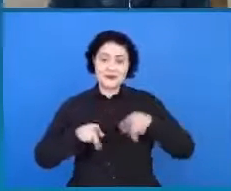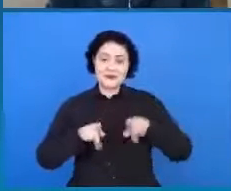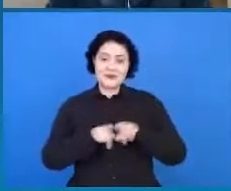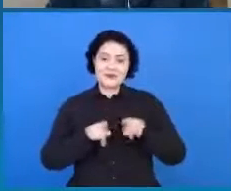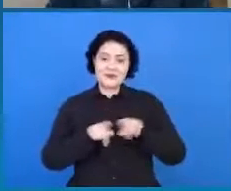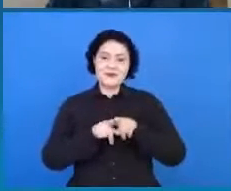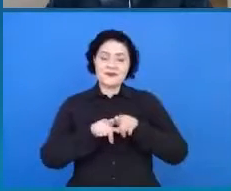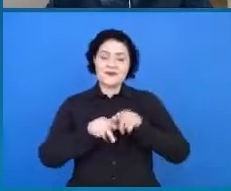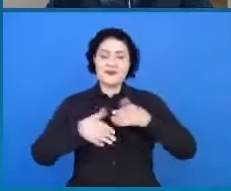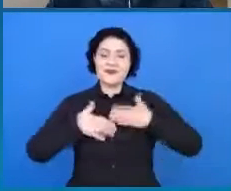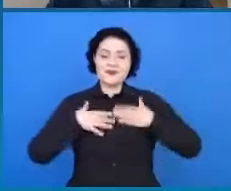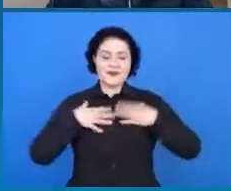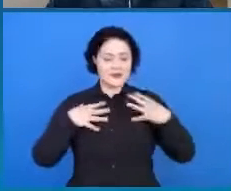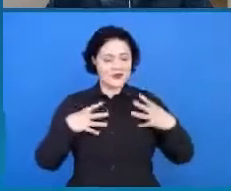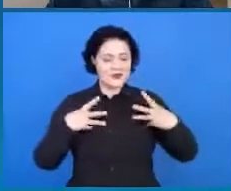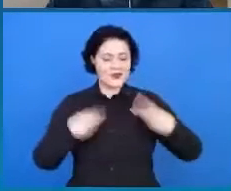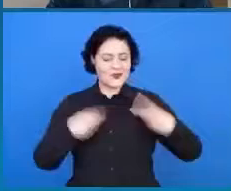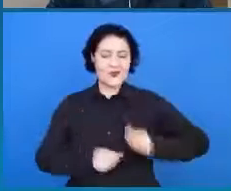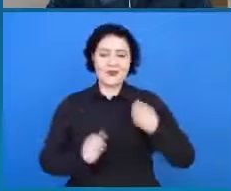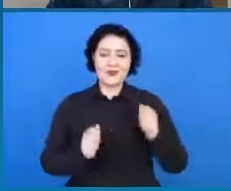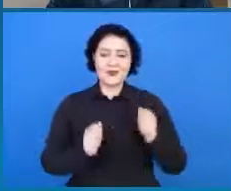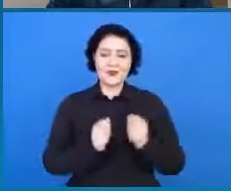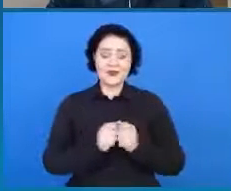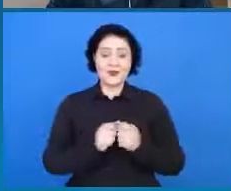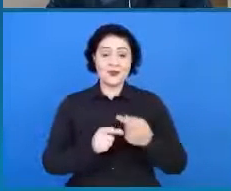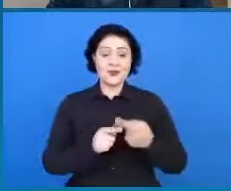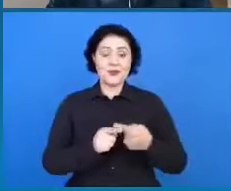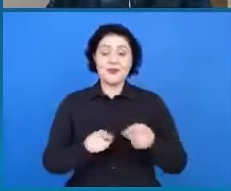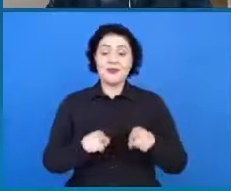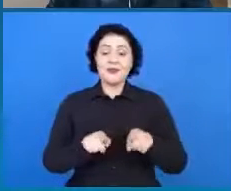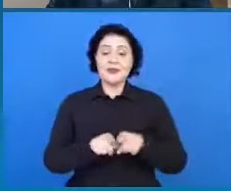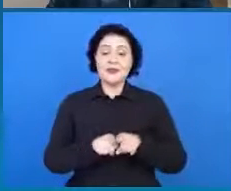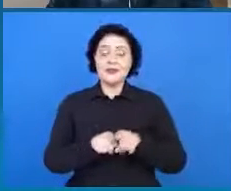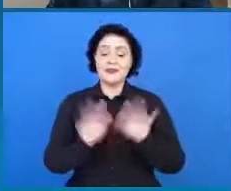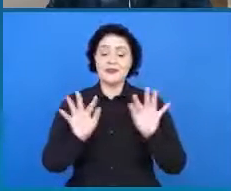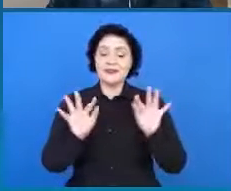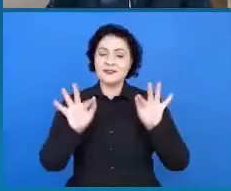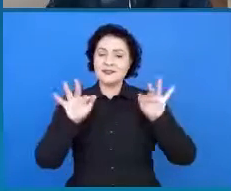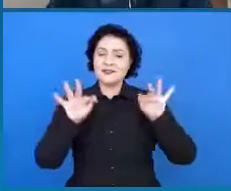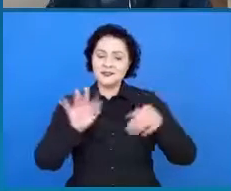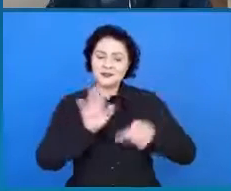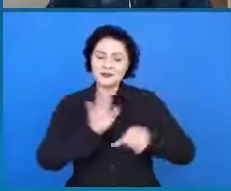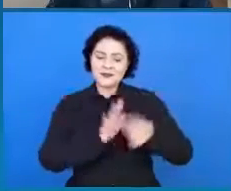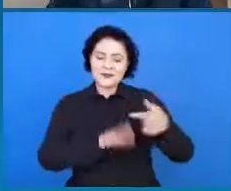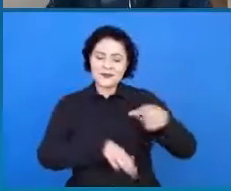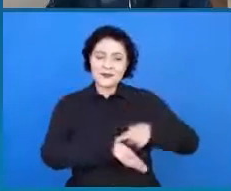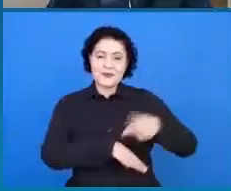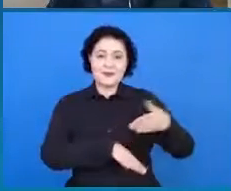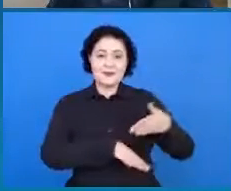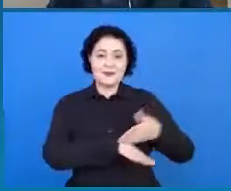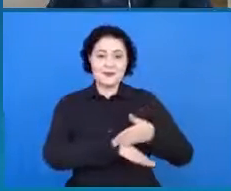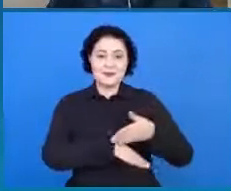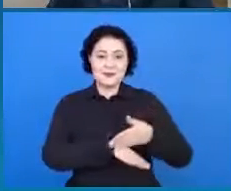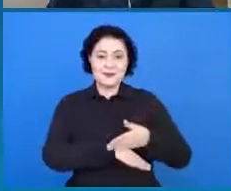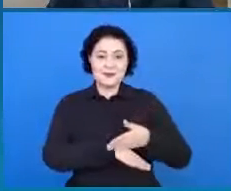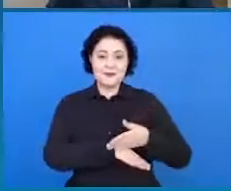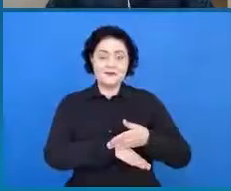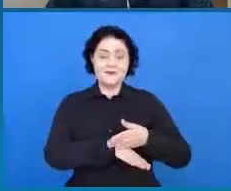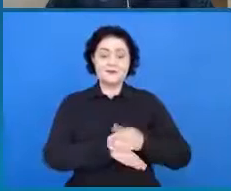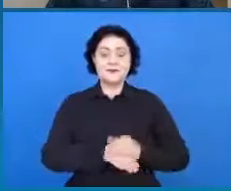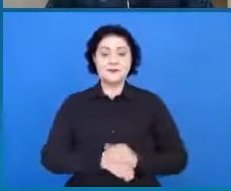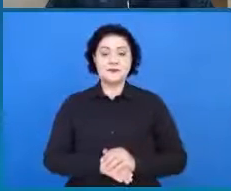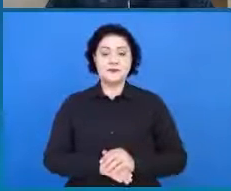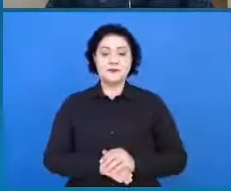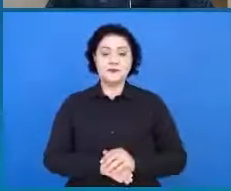está no sempre todos juntos é só para finalizar esse essa primeira participação Momento